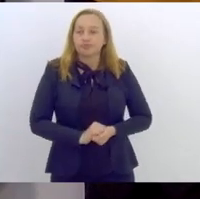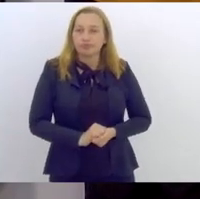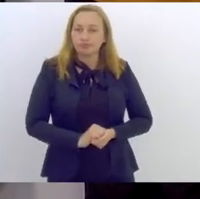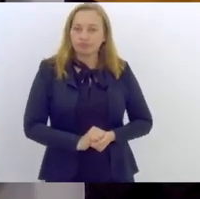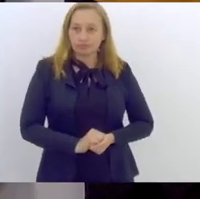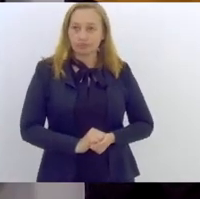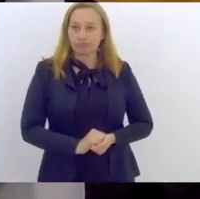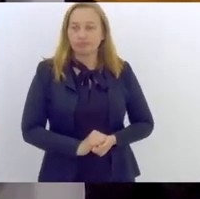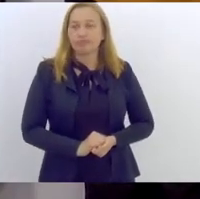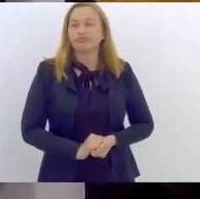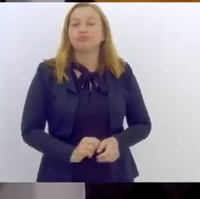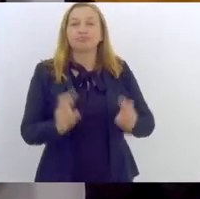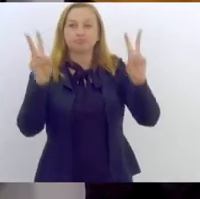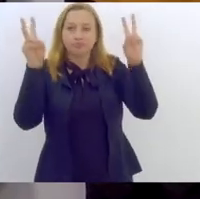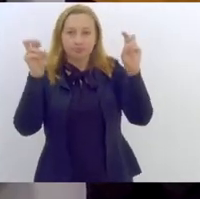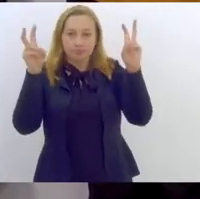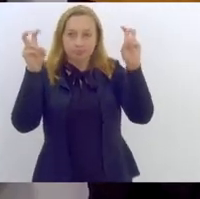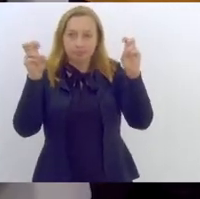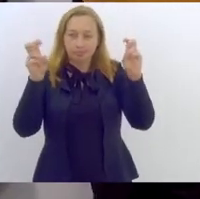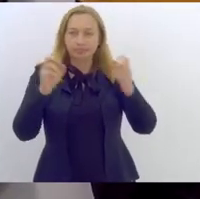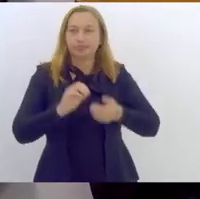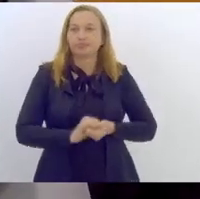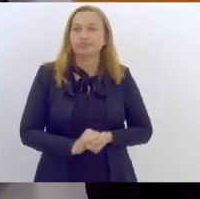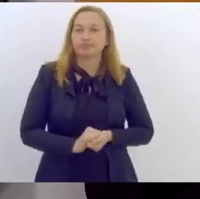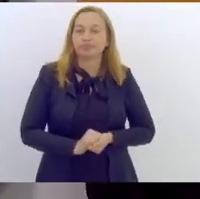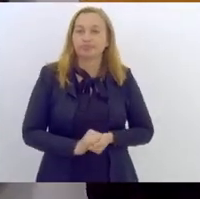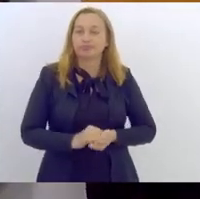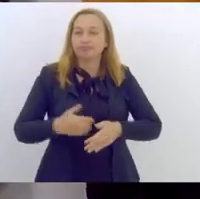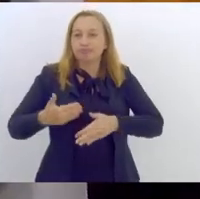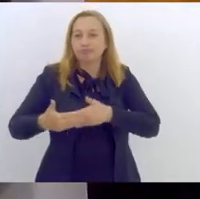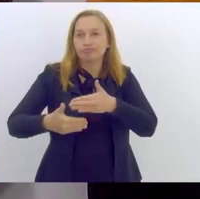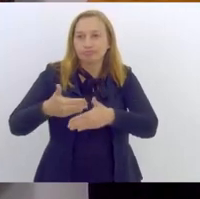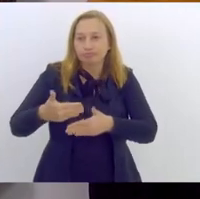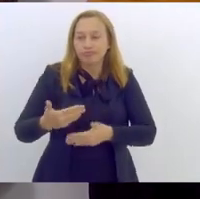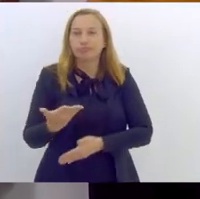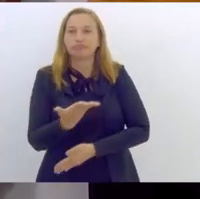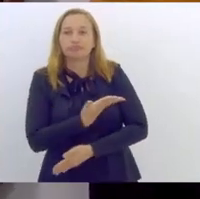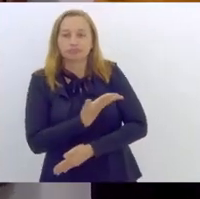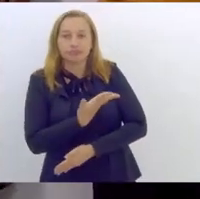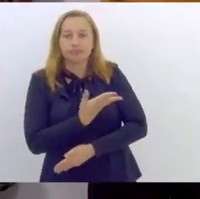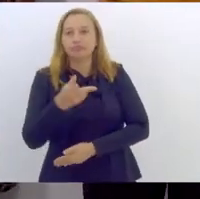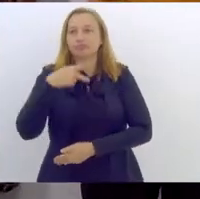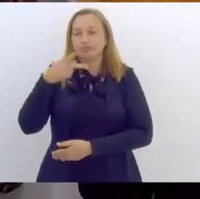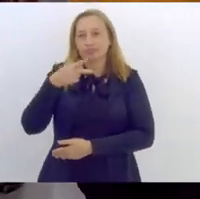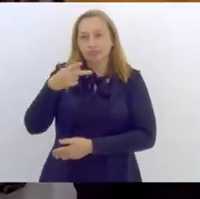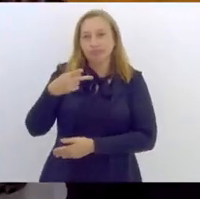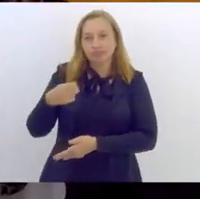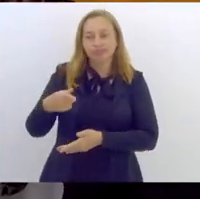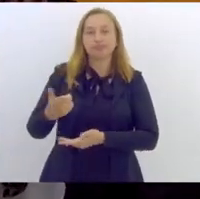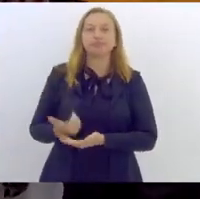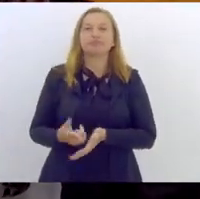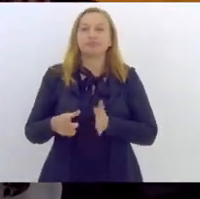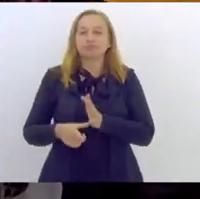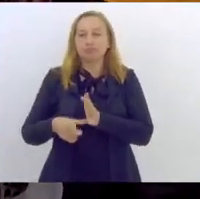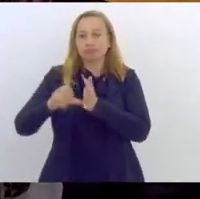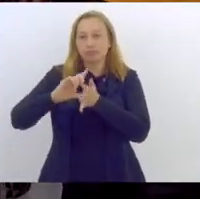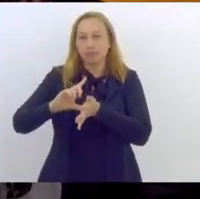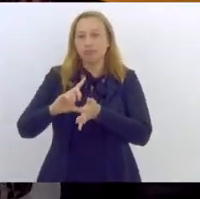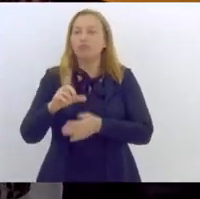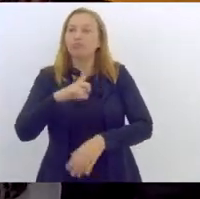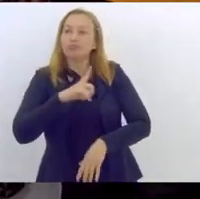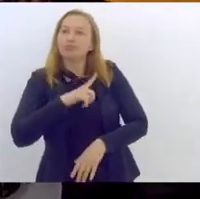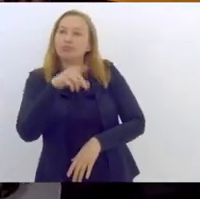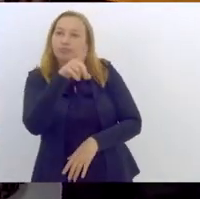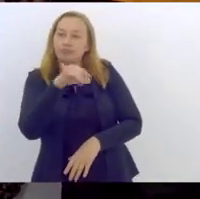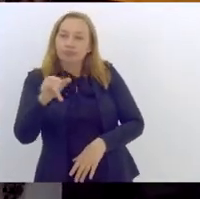todos nessa questão da celeridade do processo como colega anterior também falou para que tenhamos uma data para